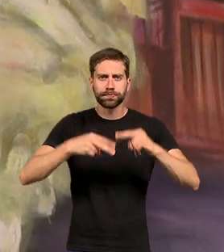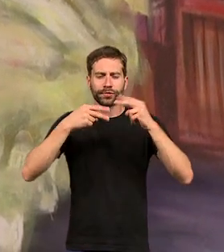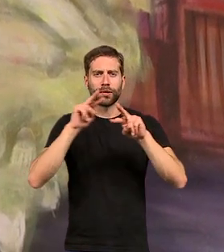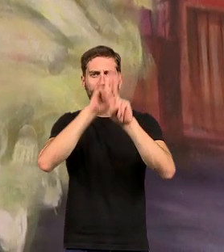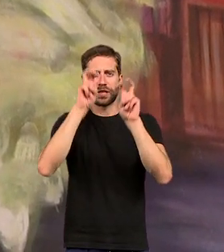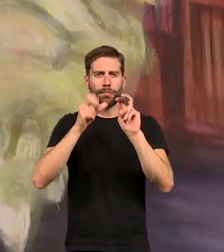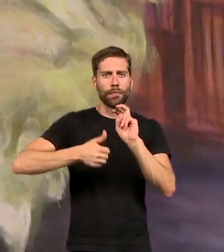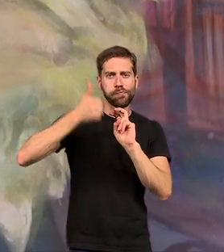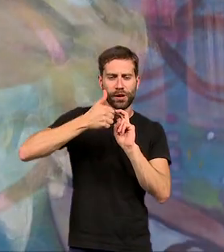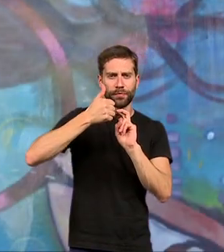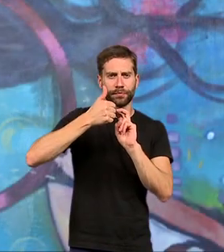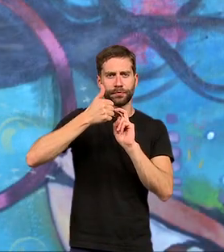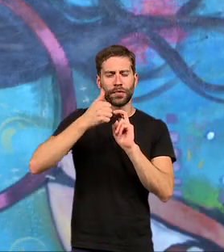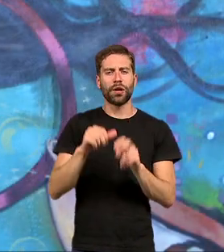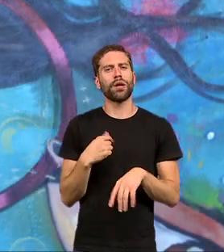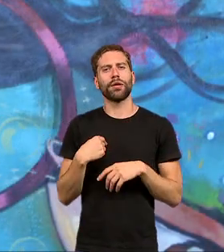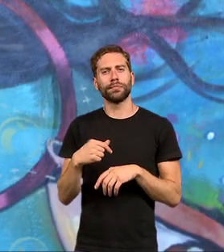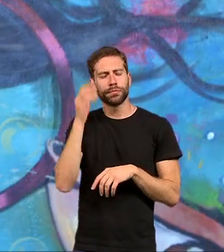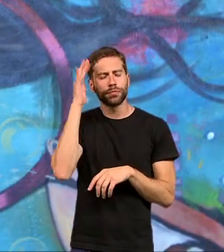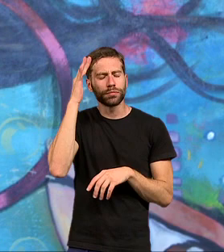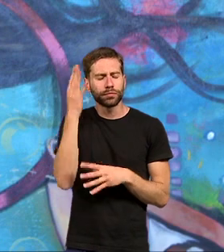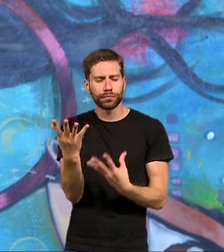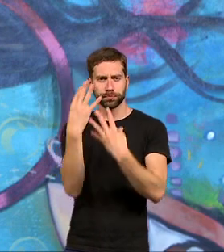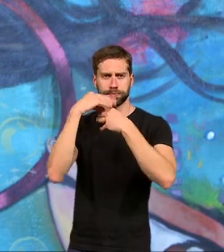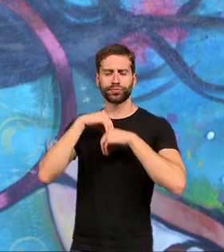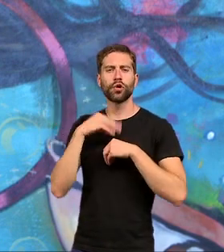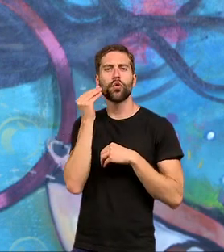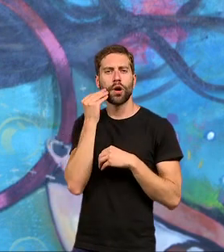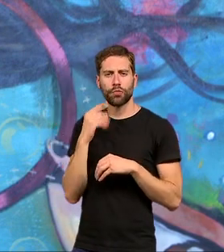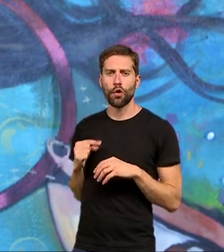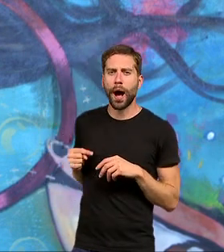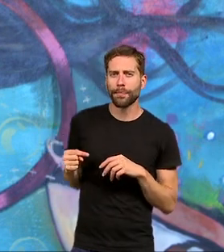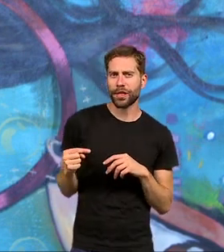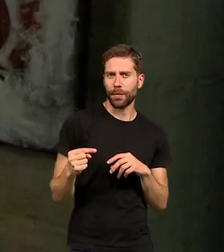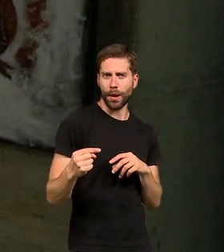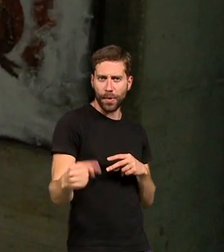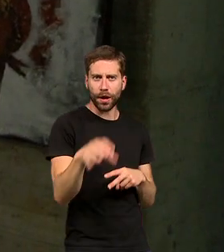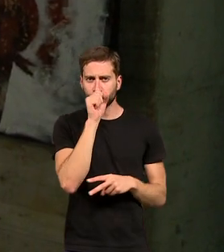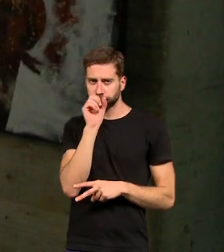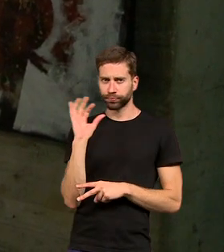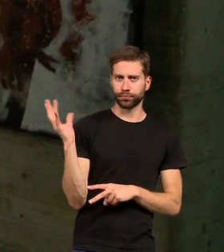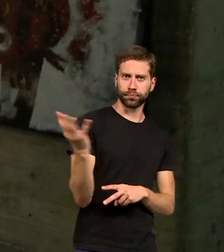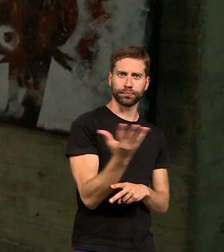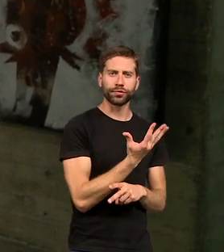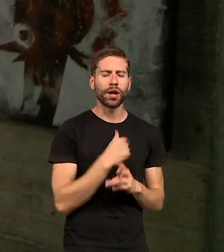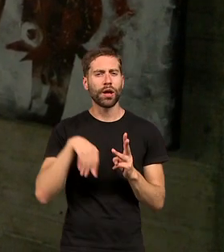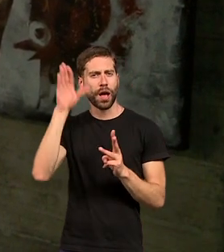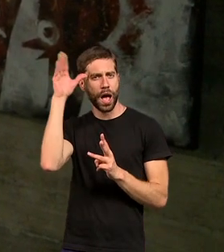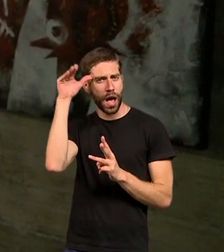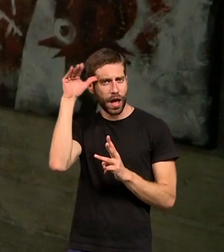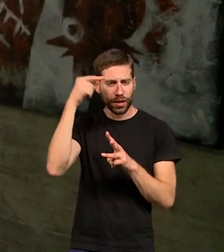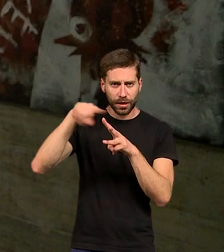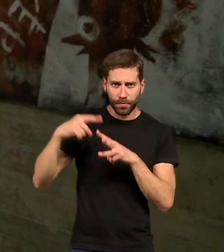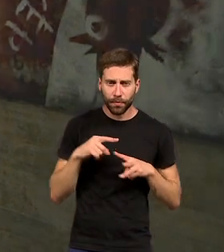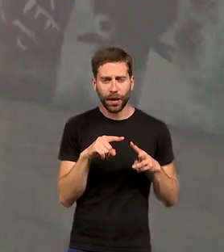sobretudo na vida quotidiana e, nomeadamente, na natureza. Inspiro-me muito também nos animais